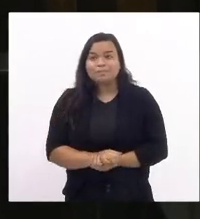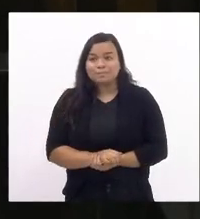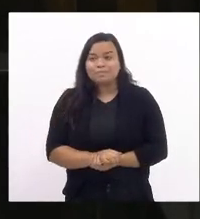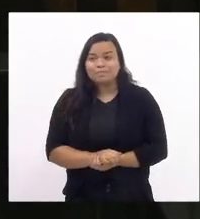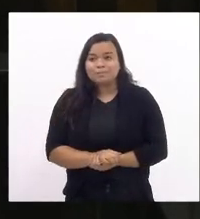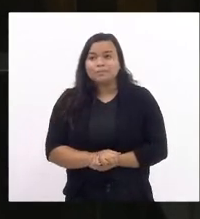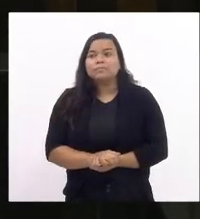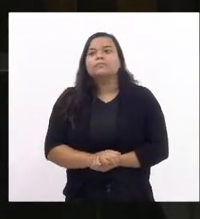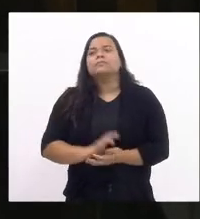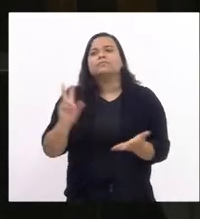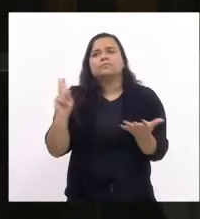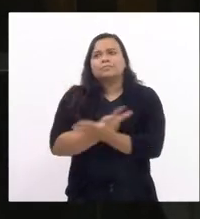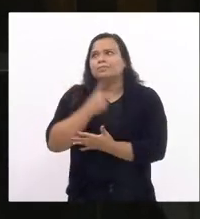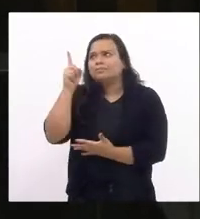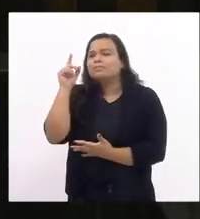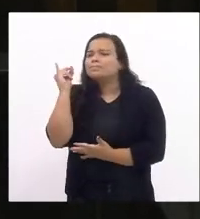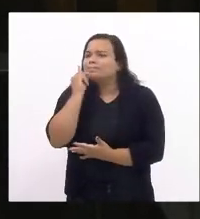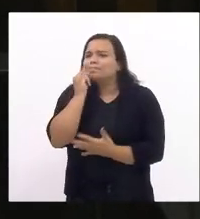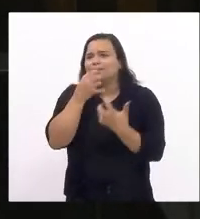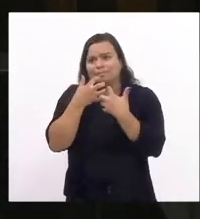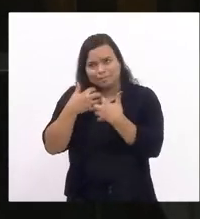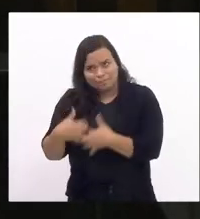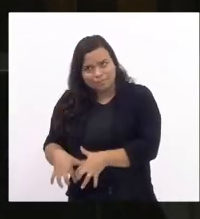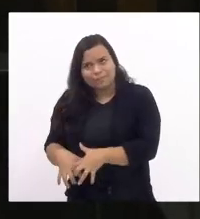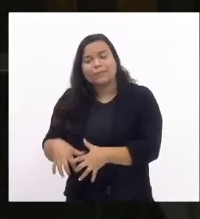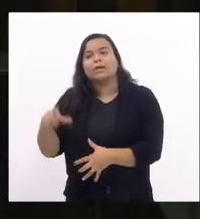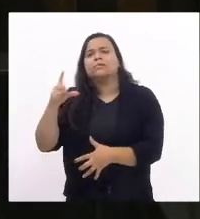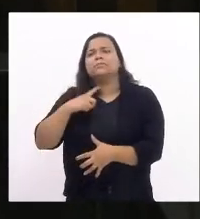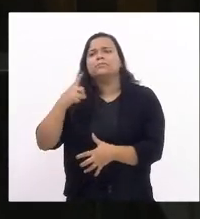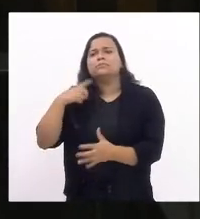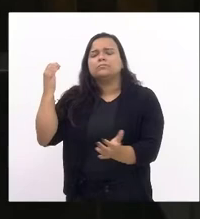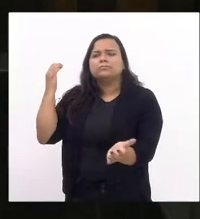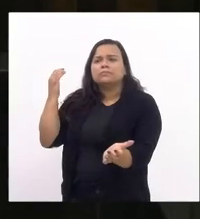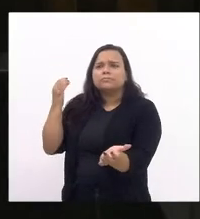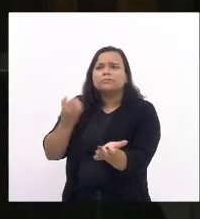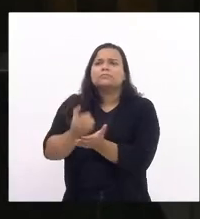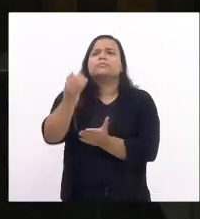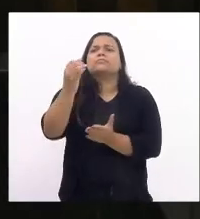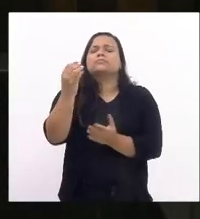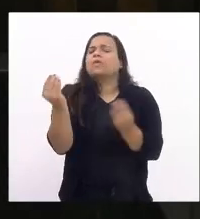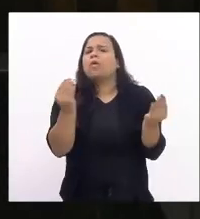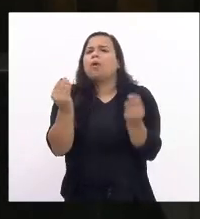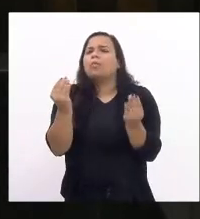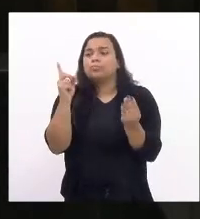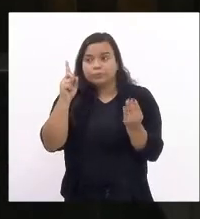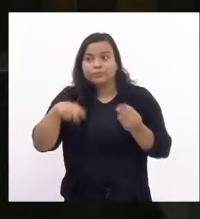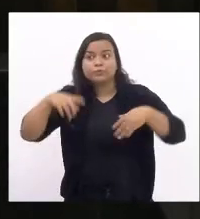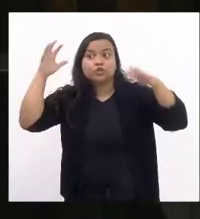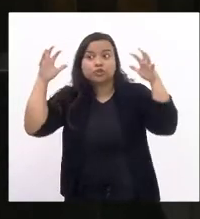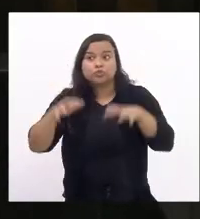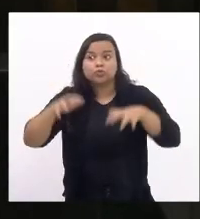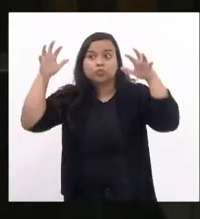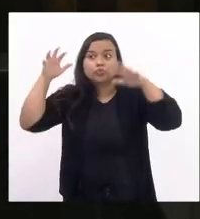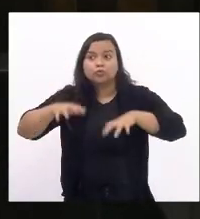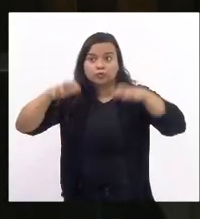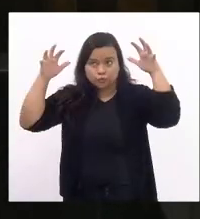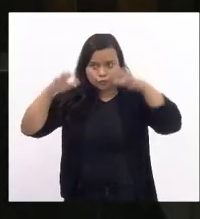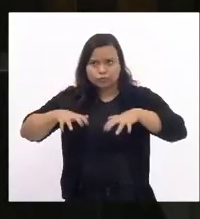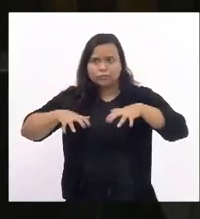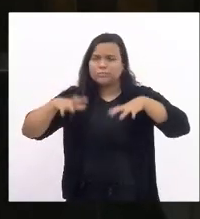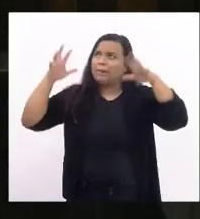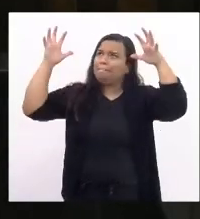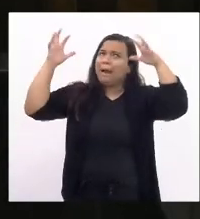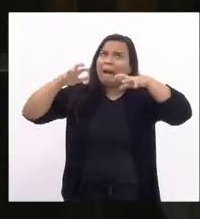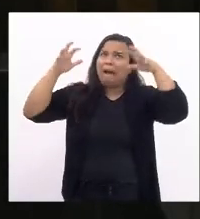A tragédia de Petrópolis, ela teve como estopim uma chuva, que é